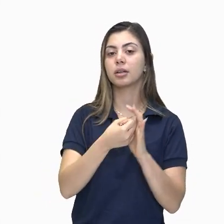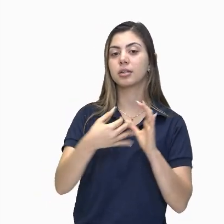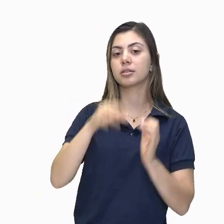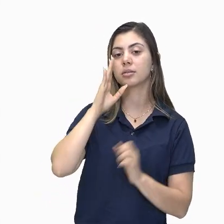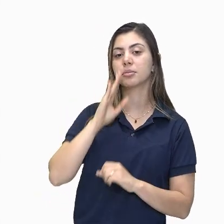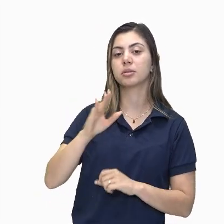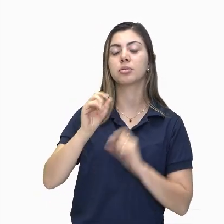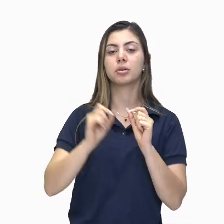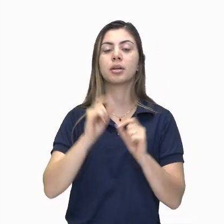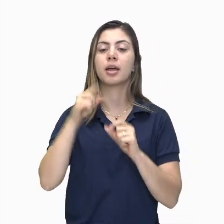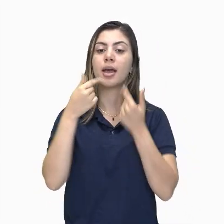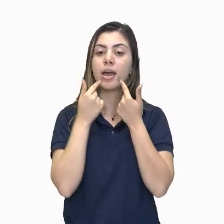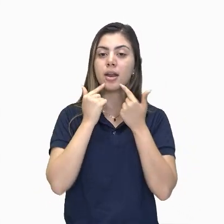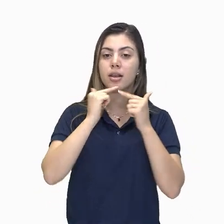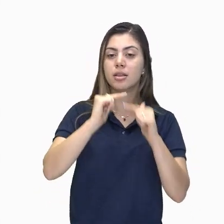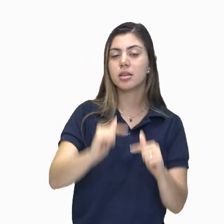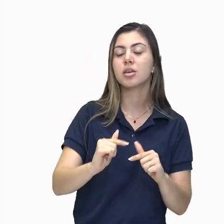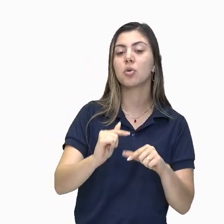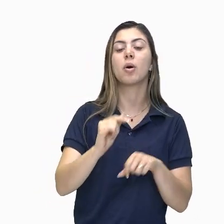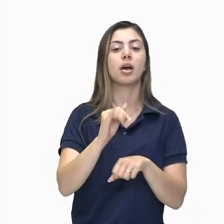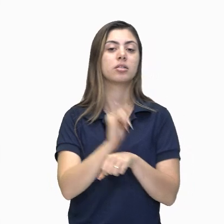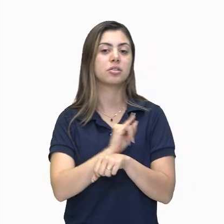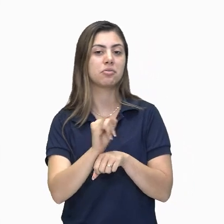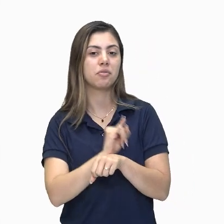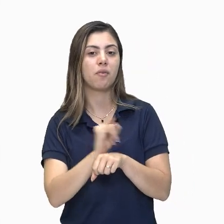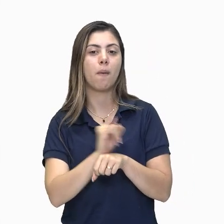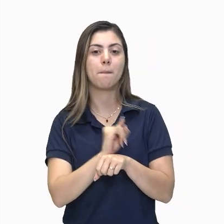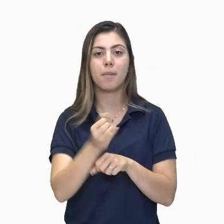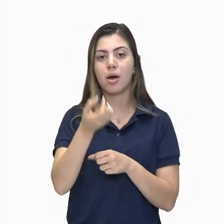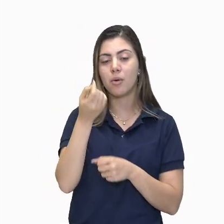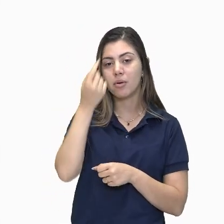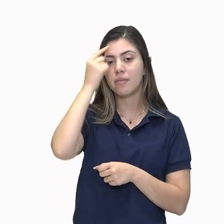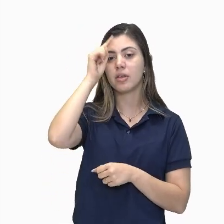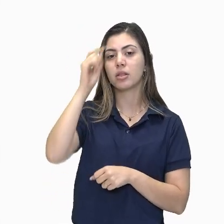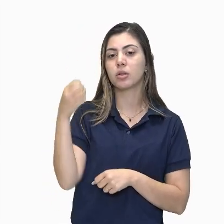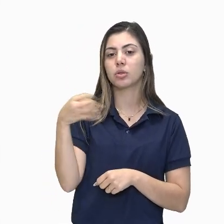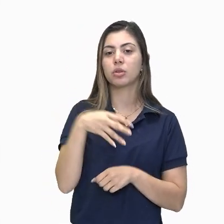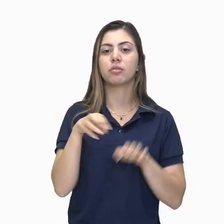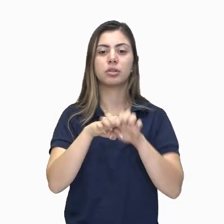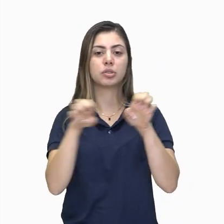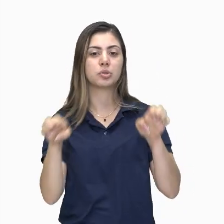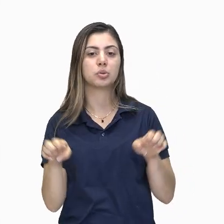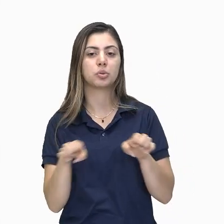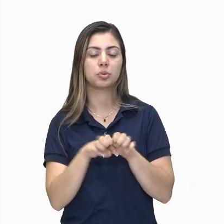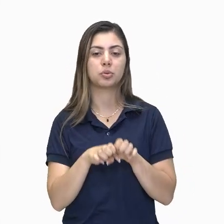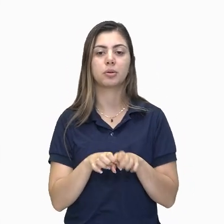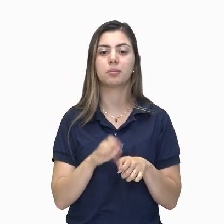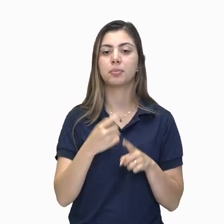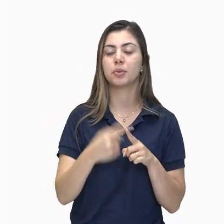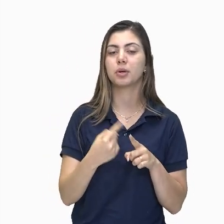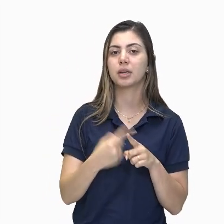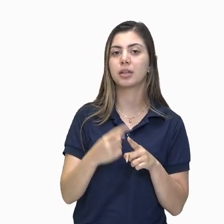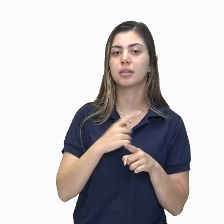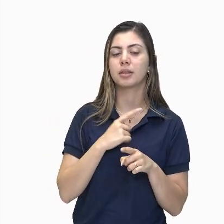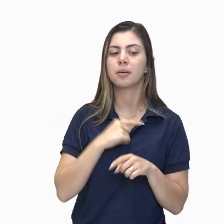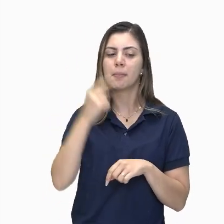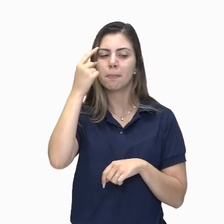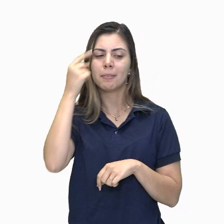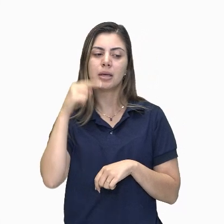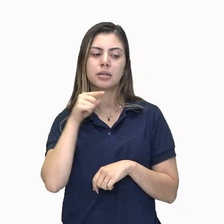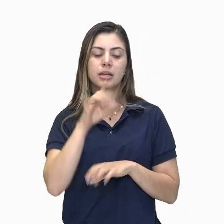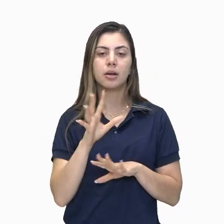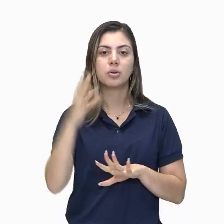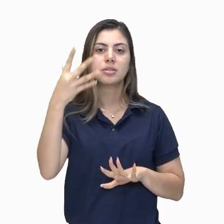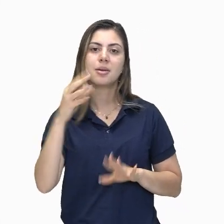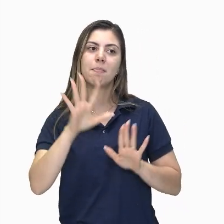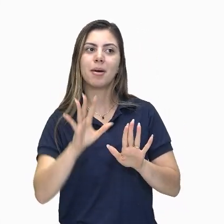linguagem coloquial e inovadora, uma estrutura híbrida, porque vai parecer uma hora que é algo, outra que é outra coisa, e